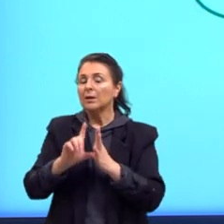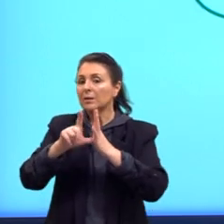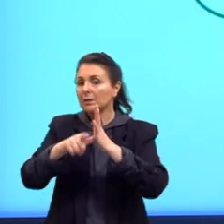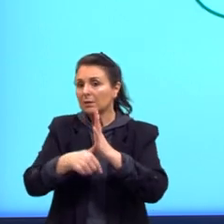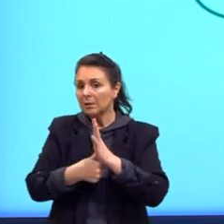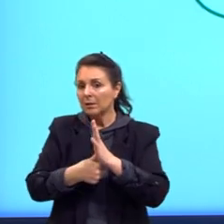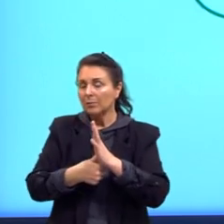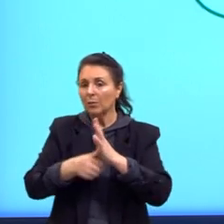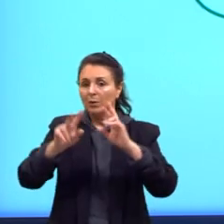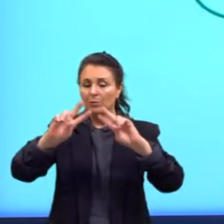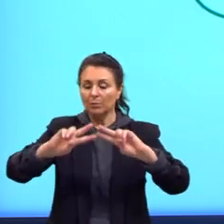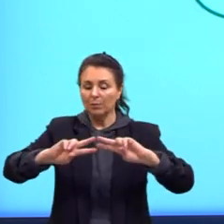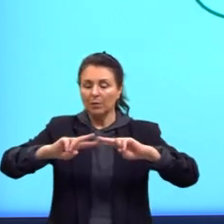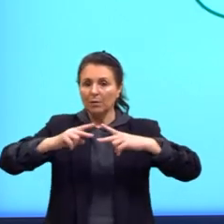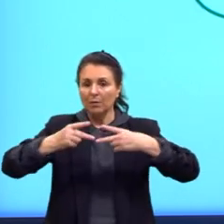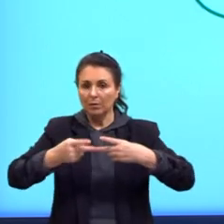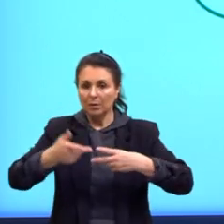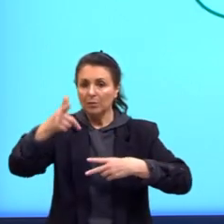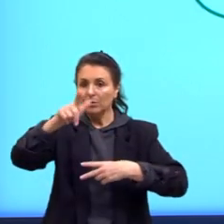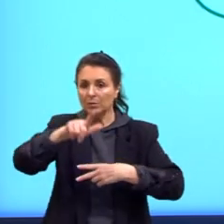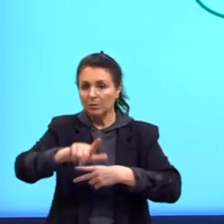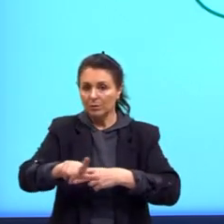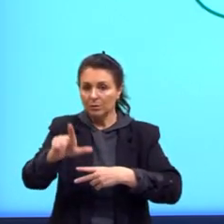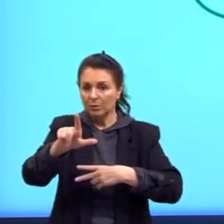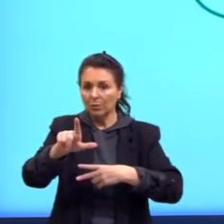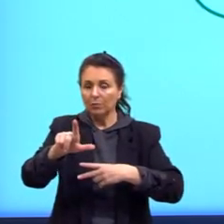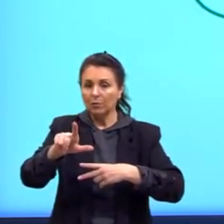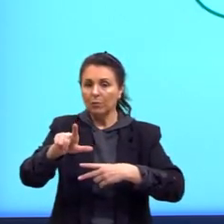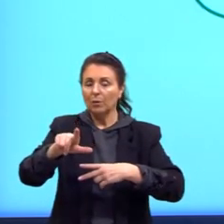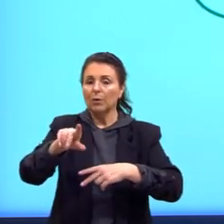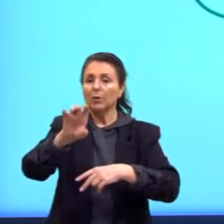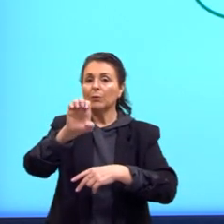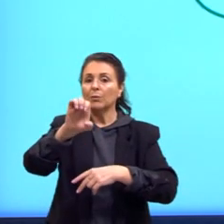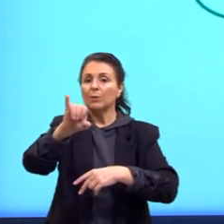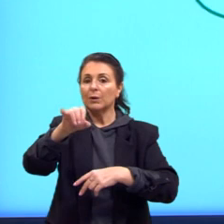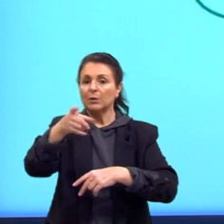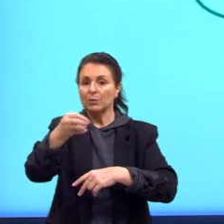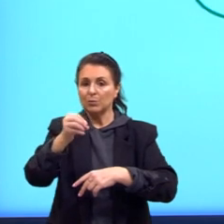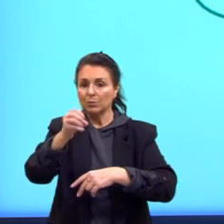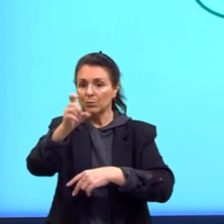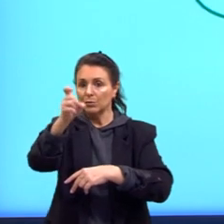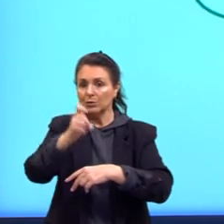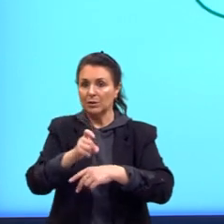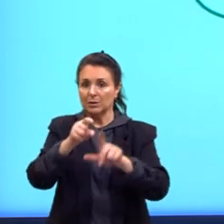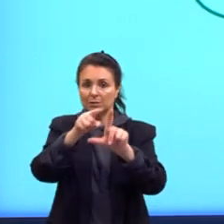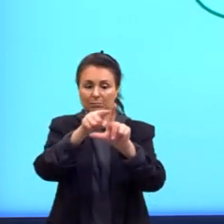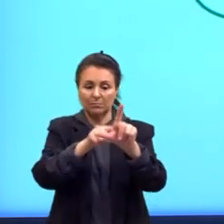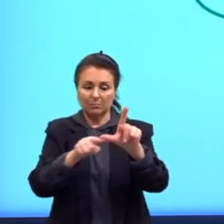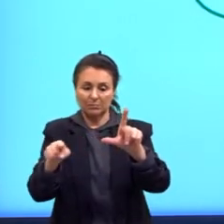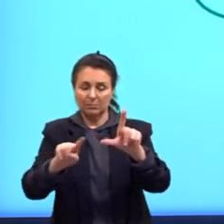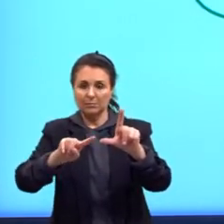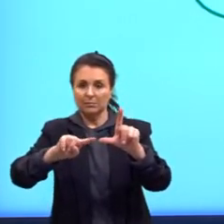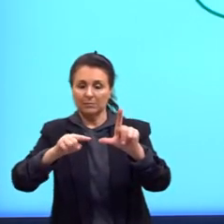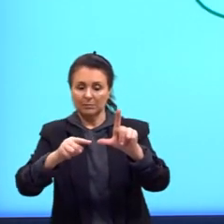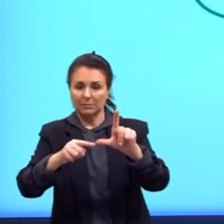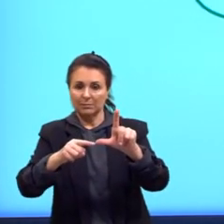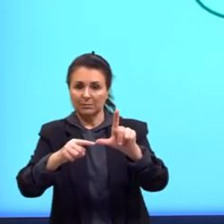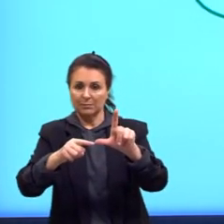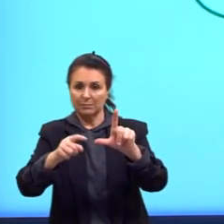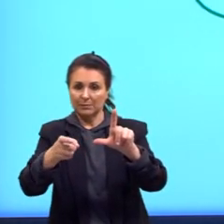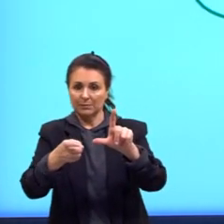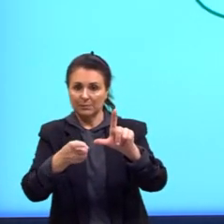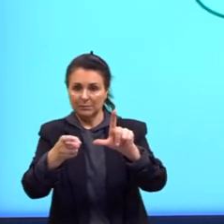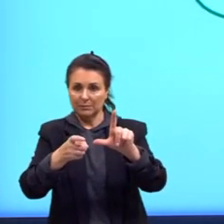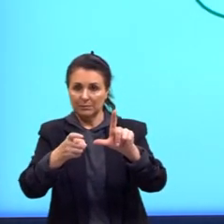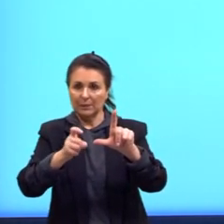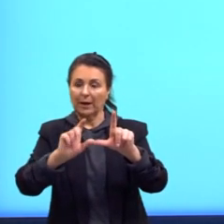último uma reflexão novamente no eixo X então de novo a figura vai ser invertida refletida